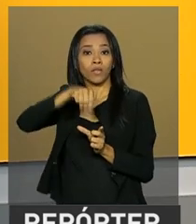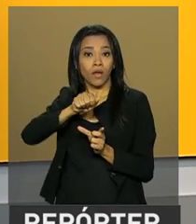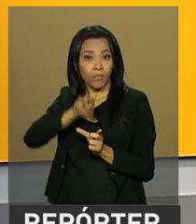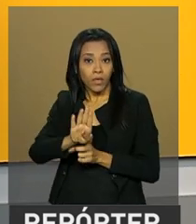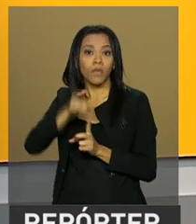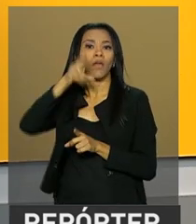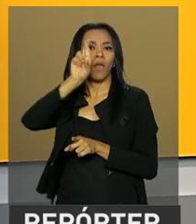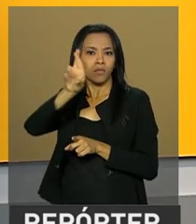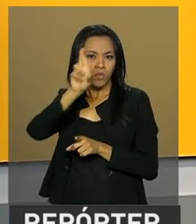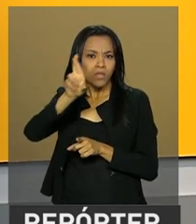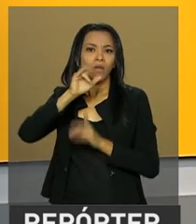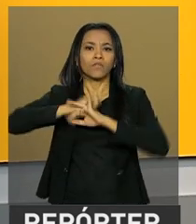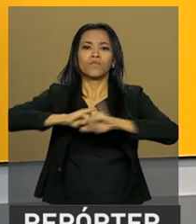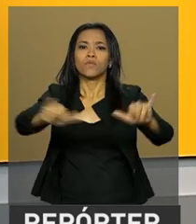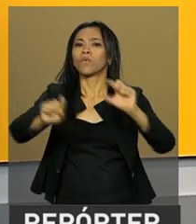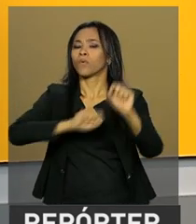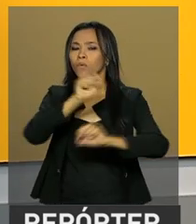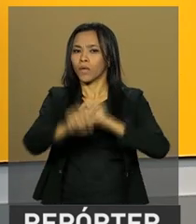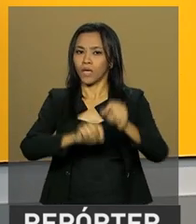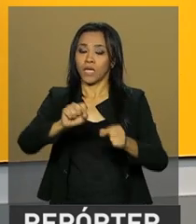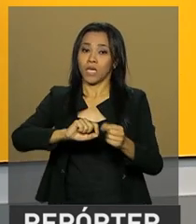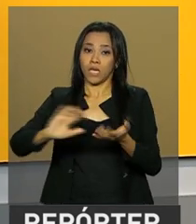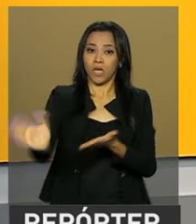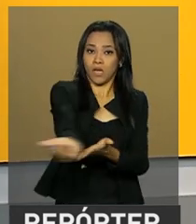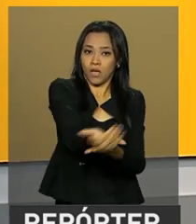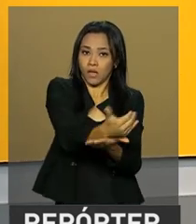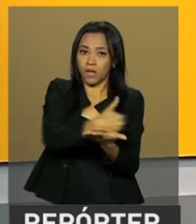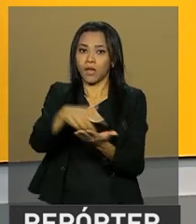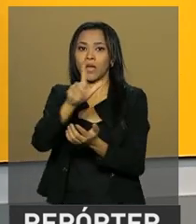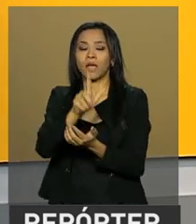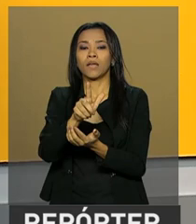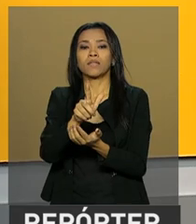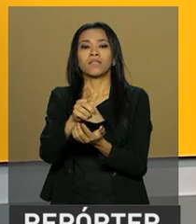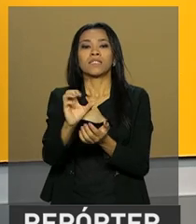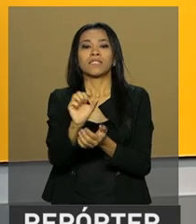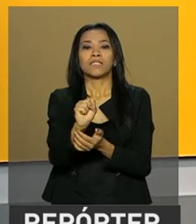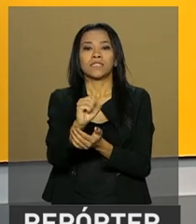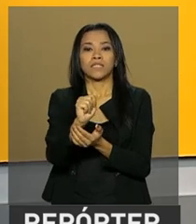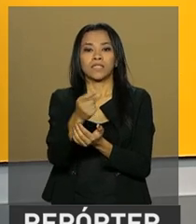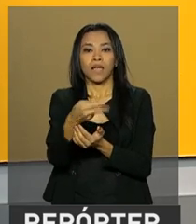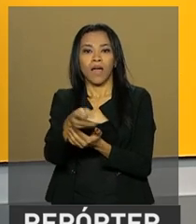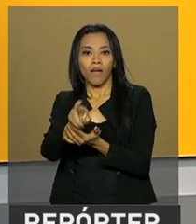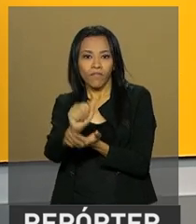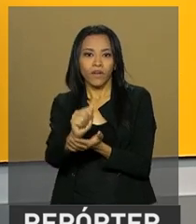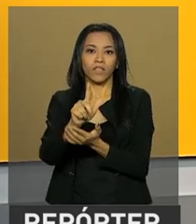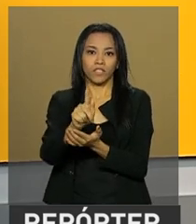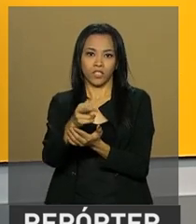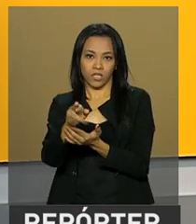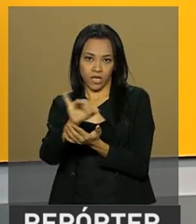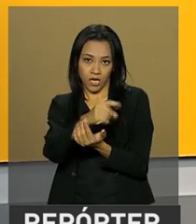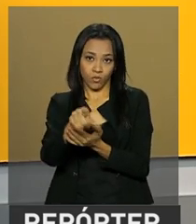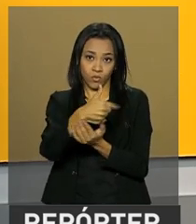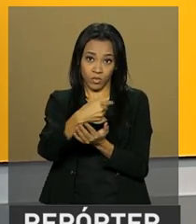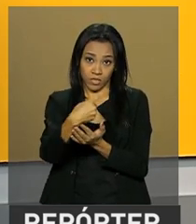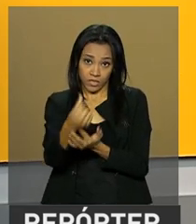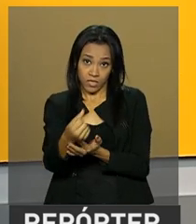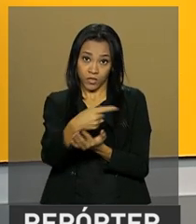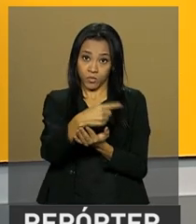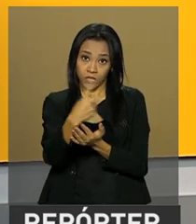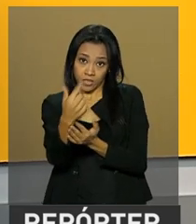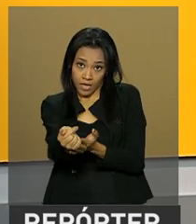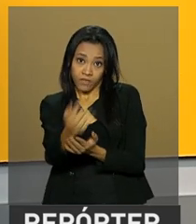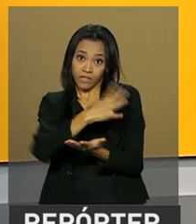abastecimento divulgou que a safra de grãos 201 2017 será recorde e deve